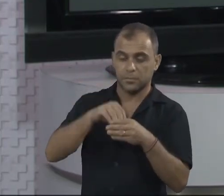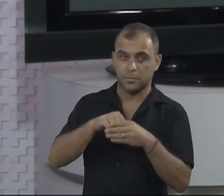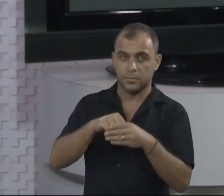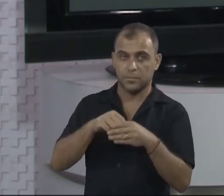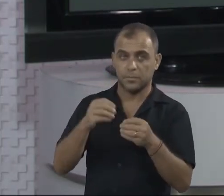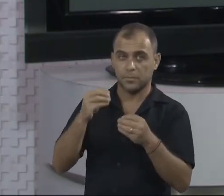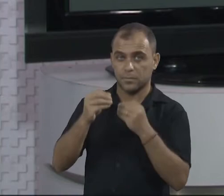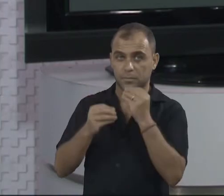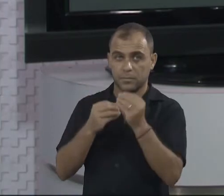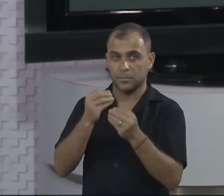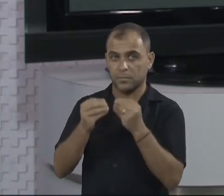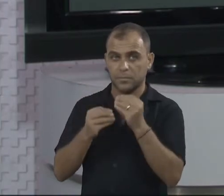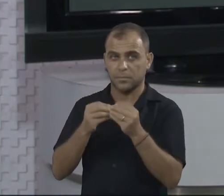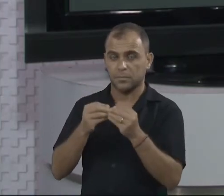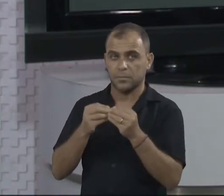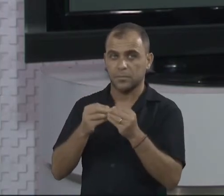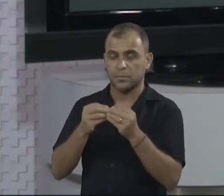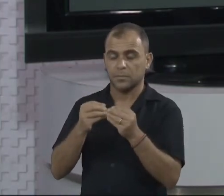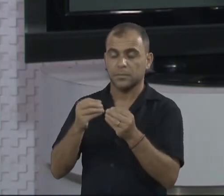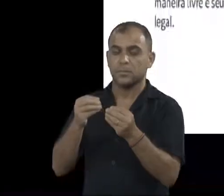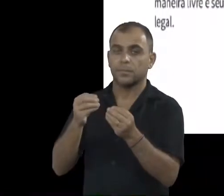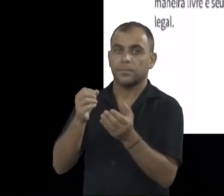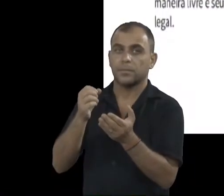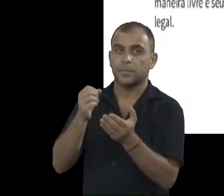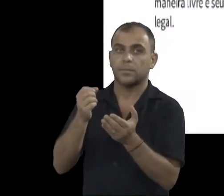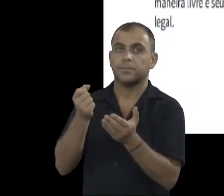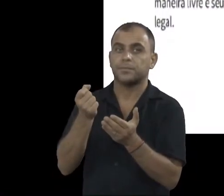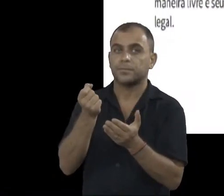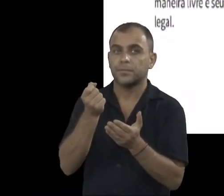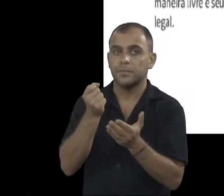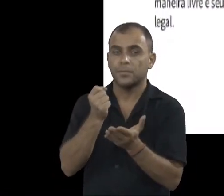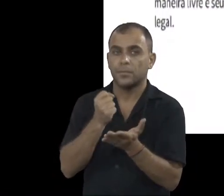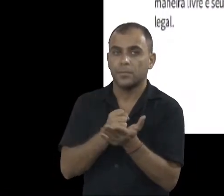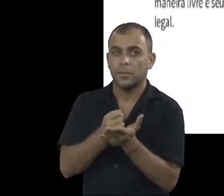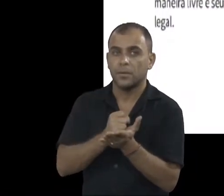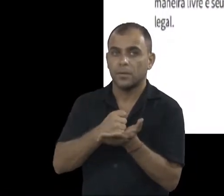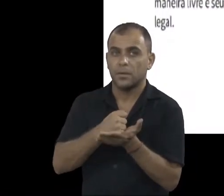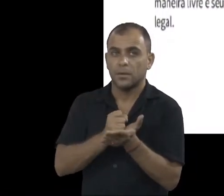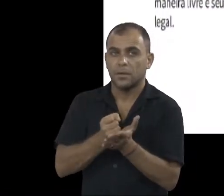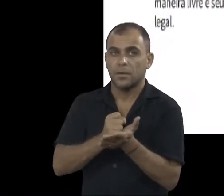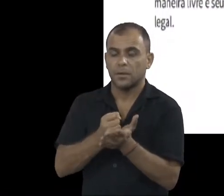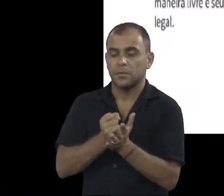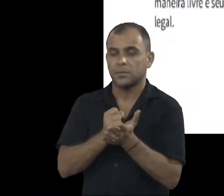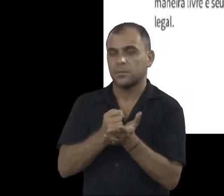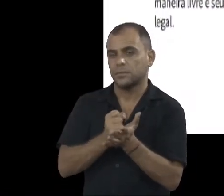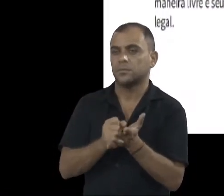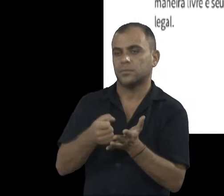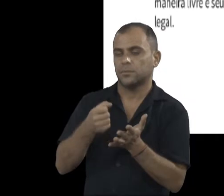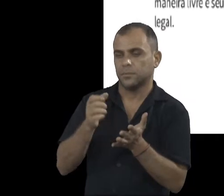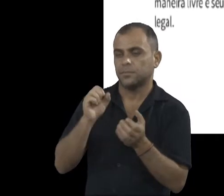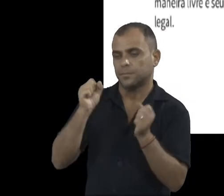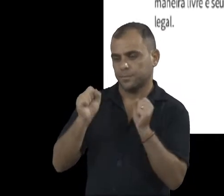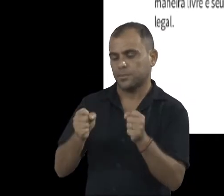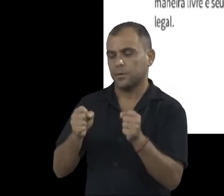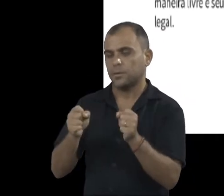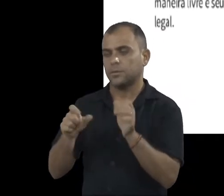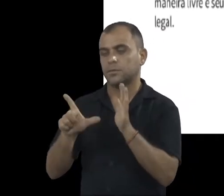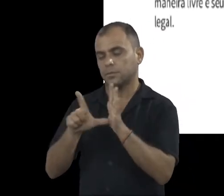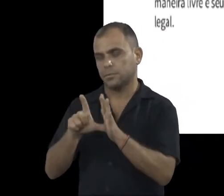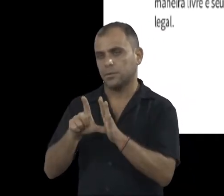substâncias psicoativas, nós temos as drogas lícitas, que são as permitidas legalmente, que têm permissão pela